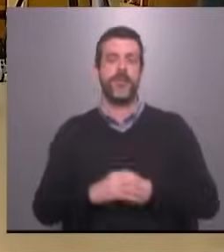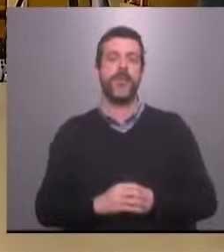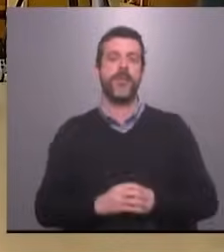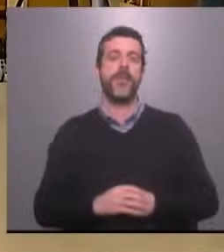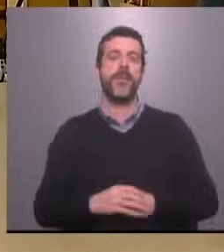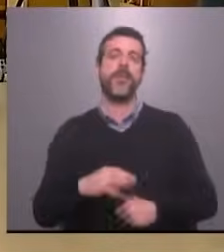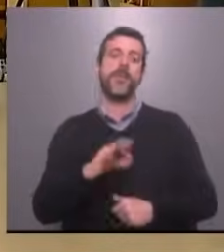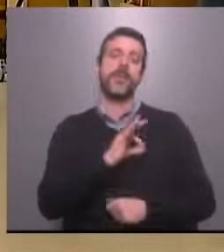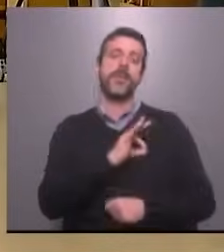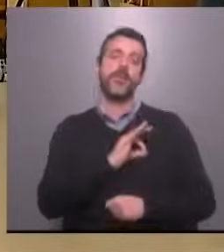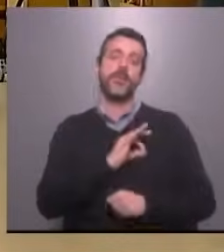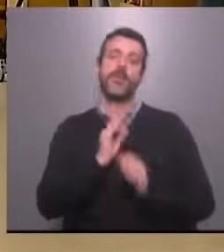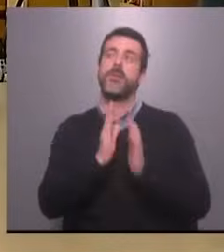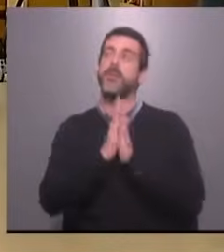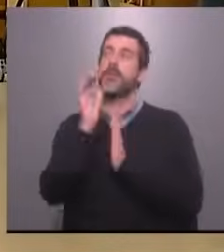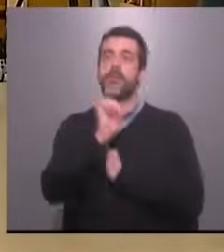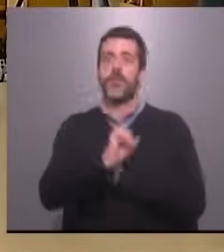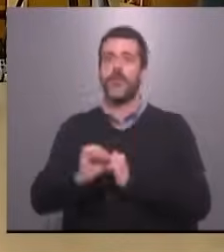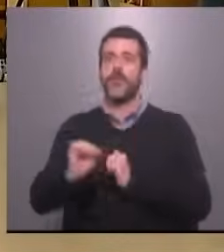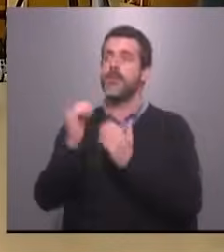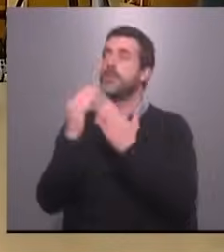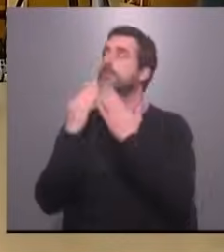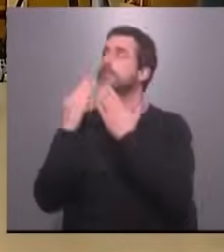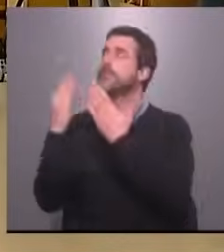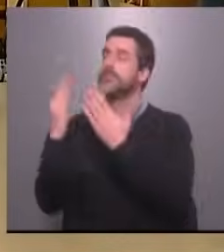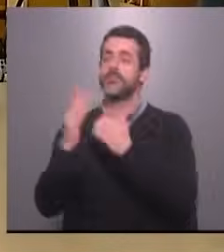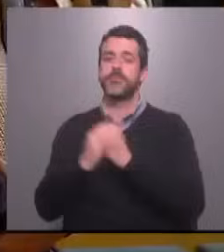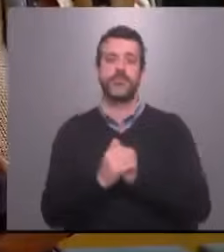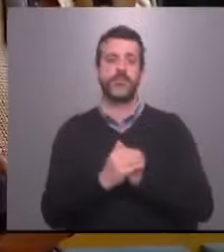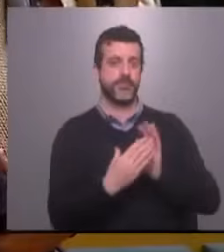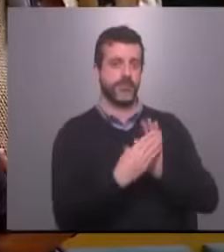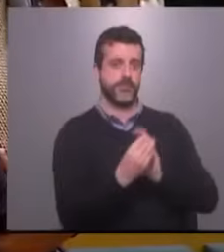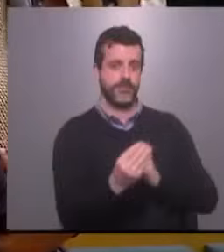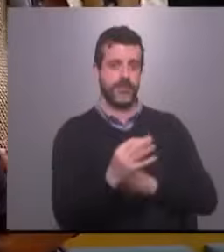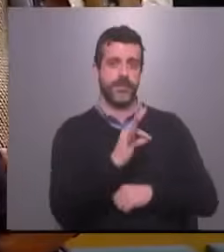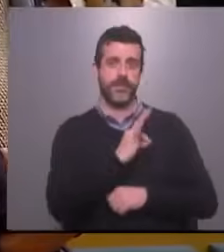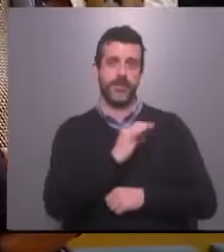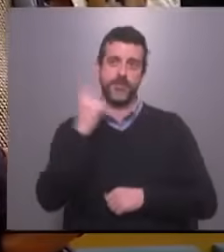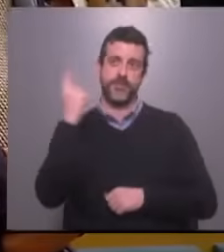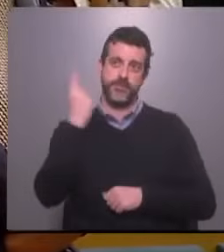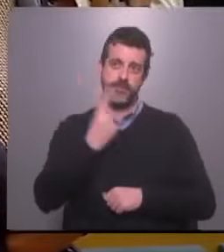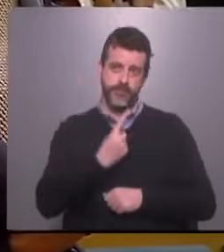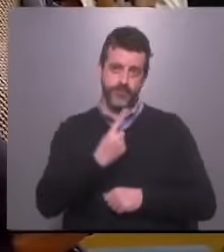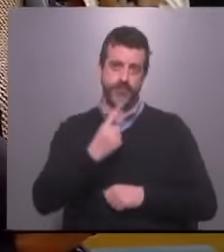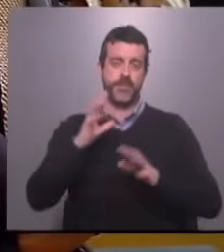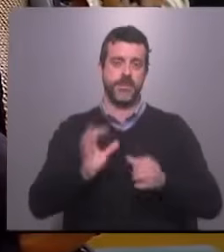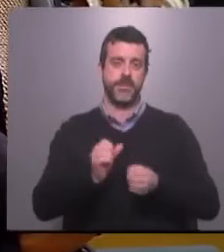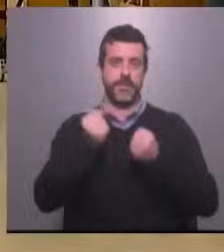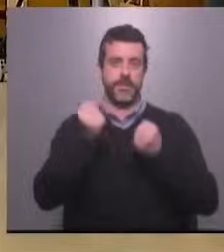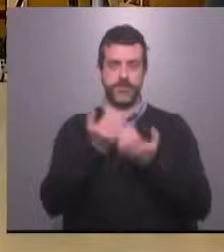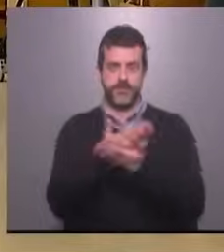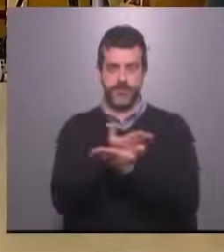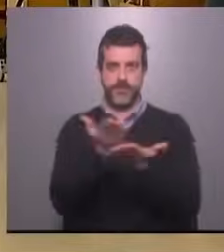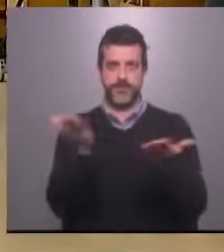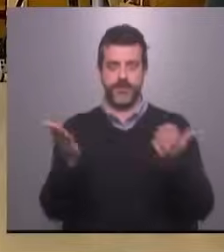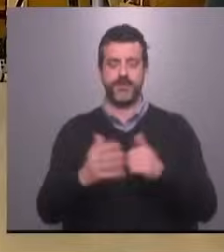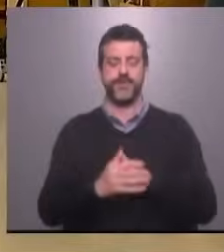Deus. Demos graças ao Senhor, nosso Deus.